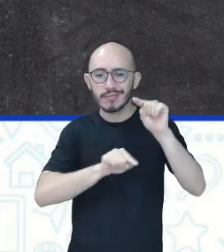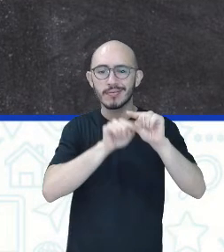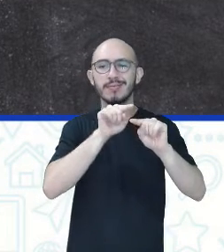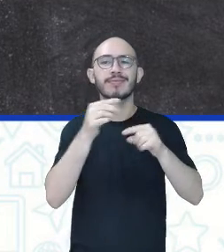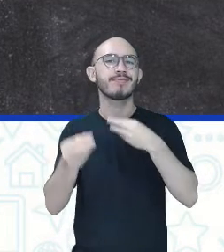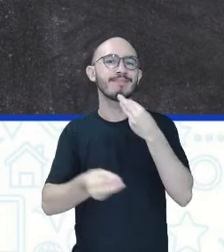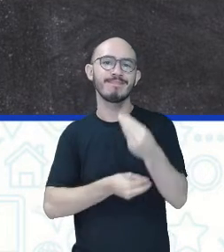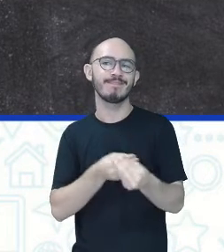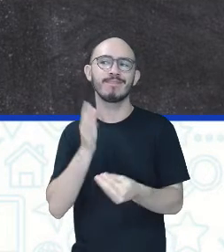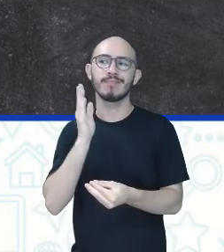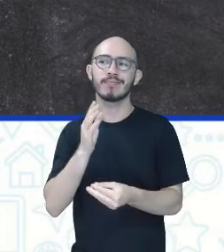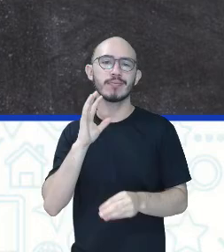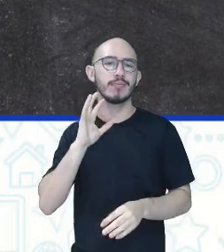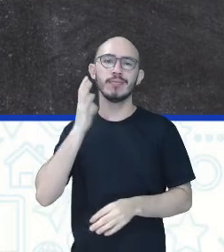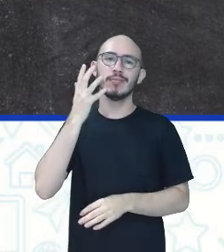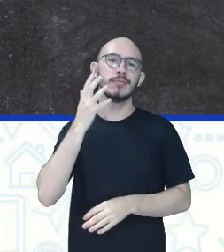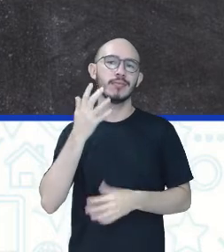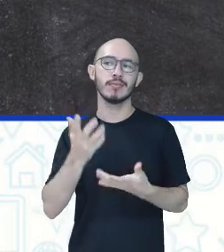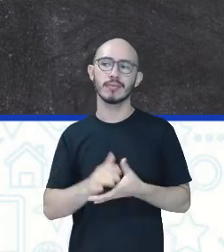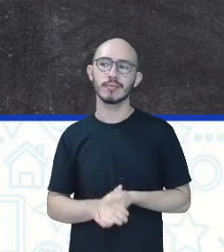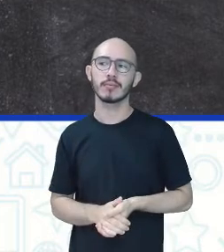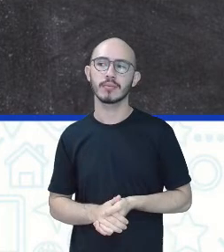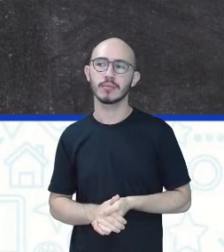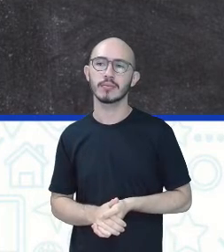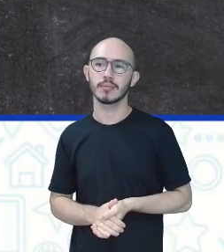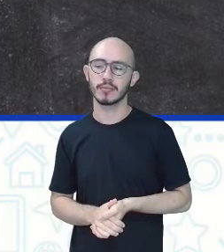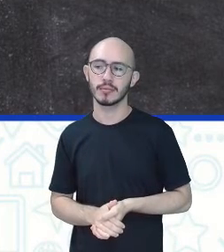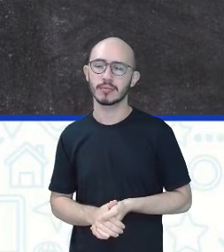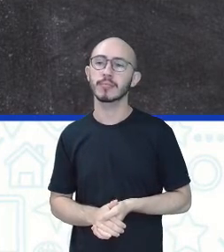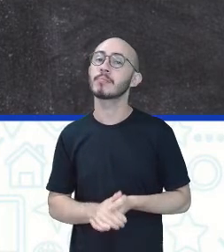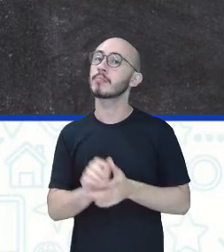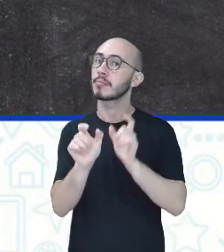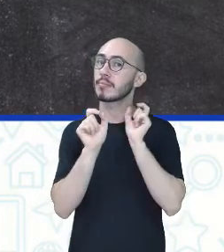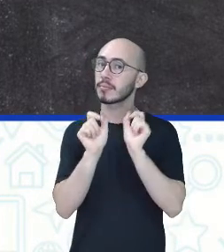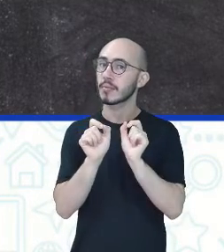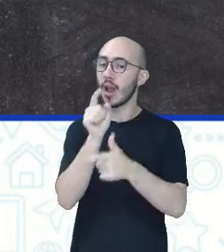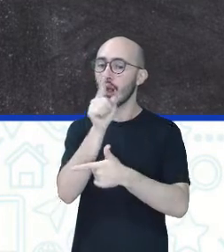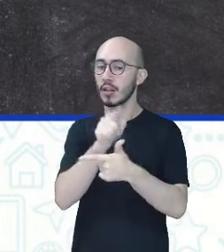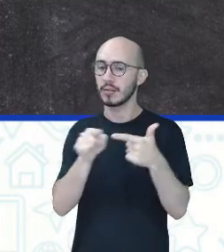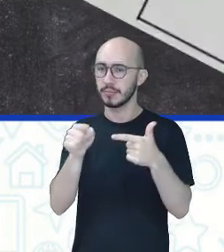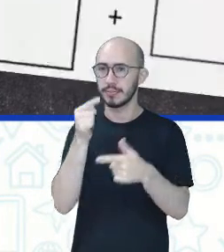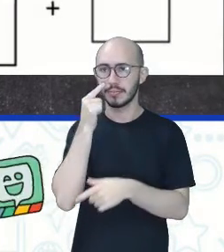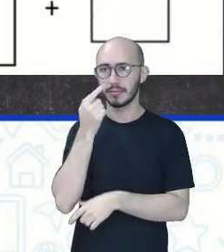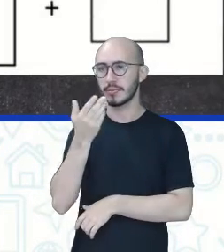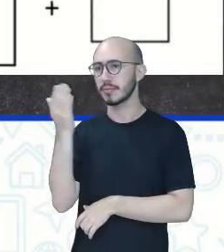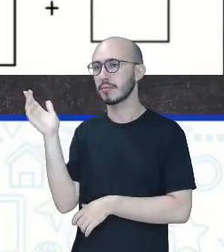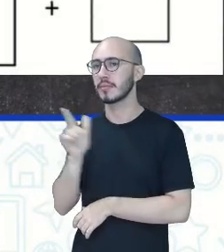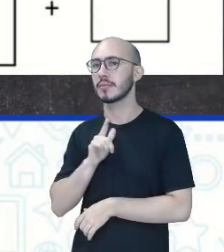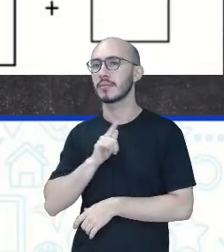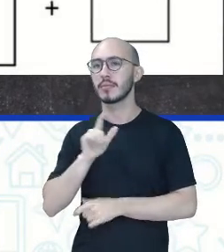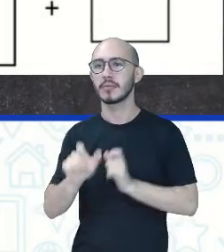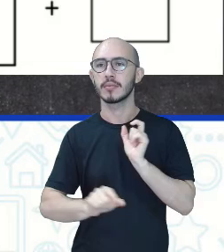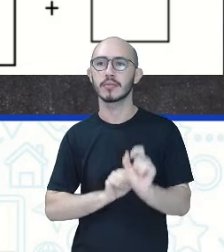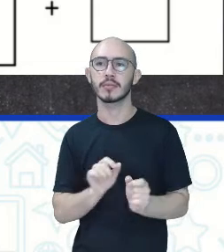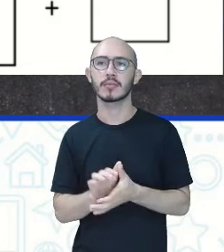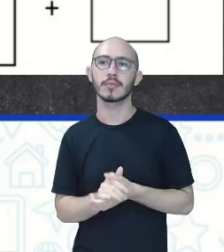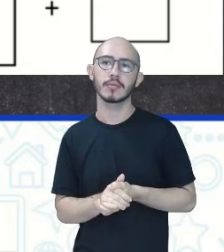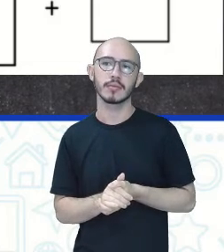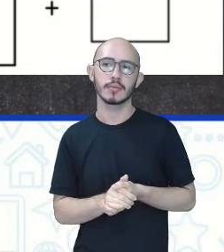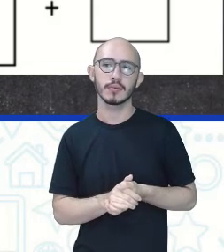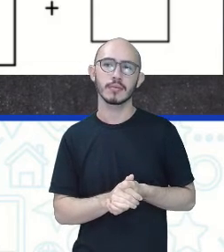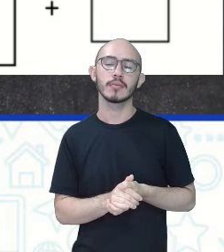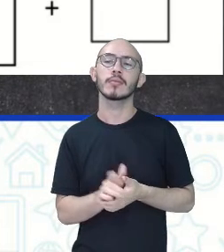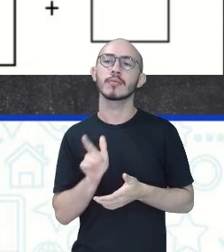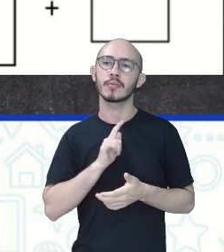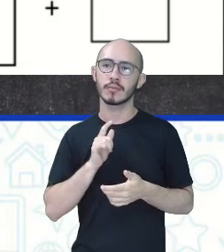fórmula e encontrar essa solução, certo? Então eu fiz a divisão dessa imagem, tá? Separei ela aí em